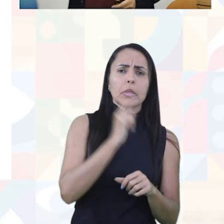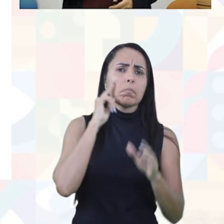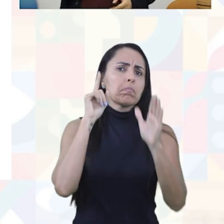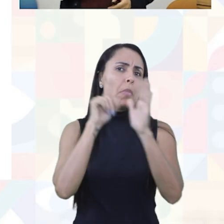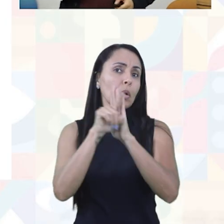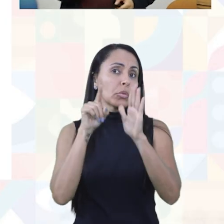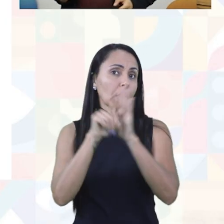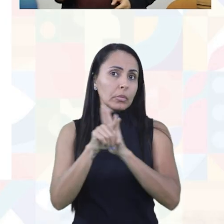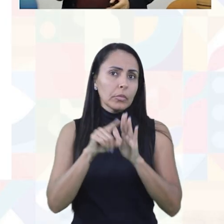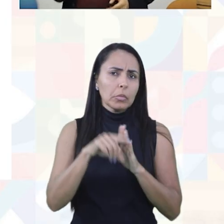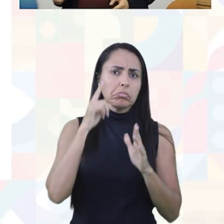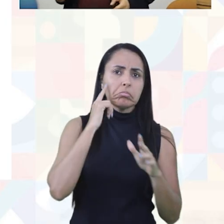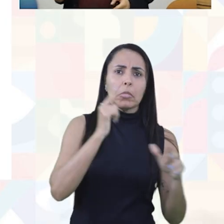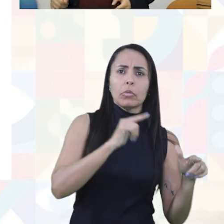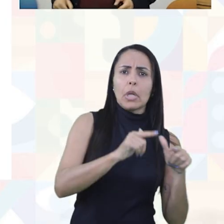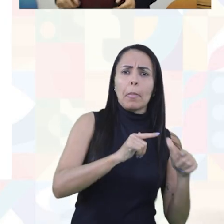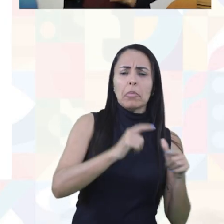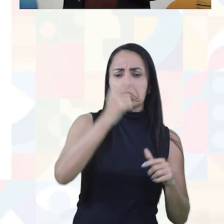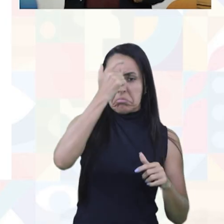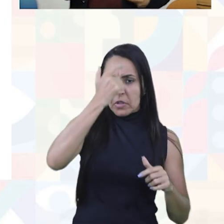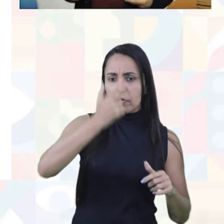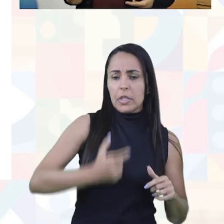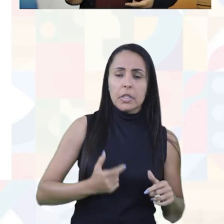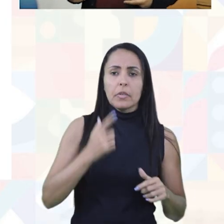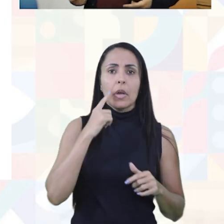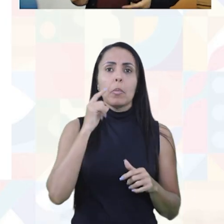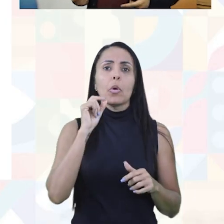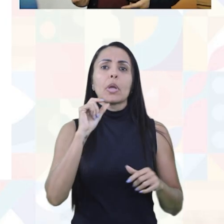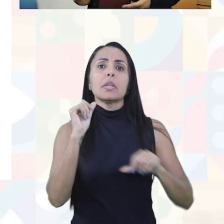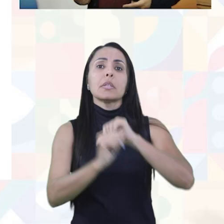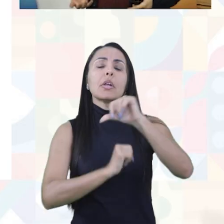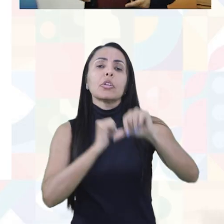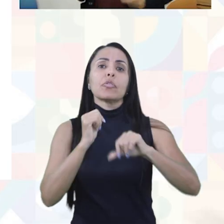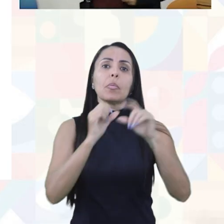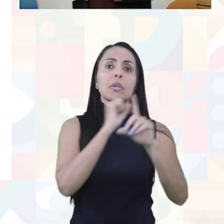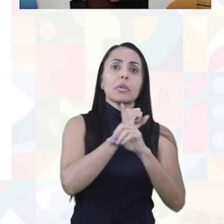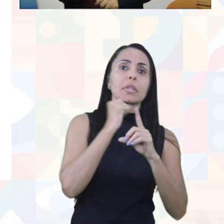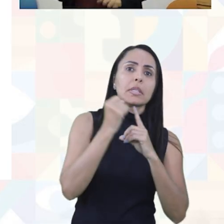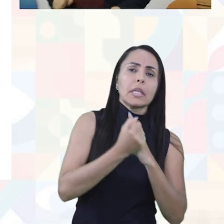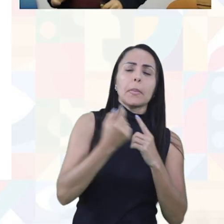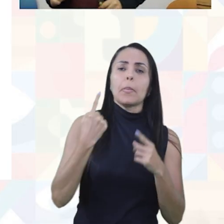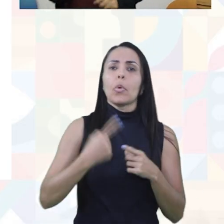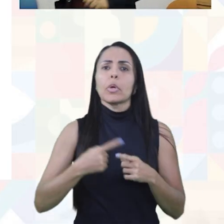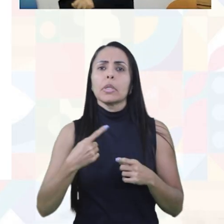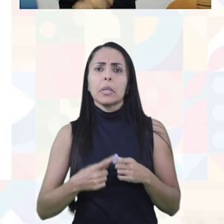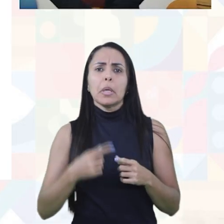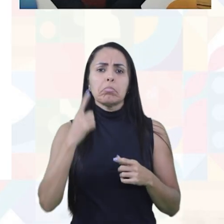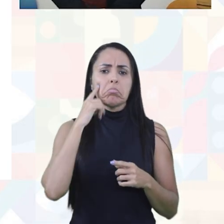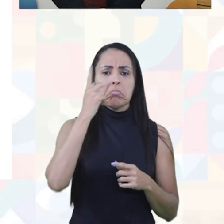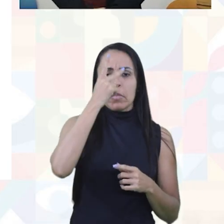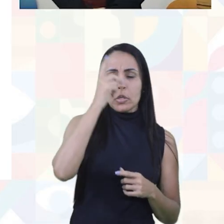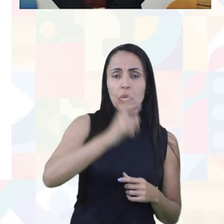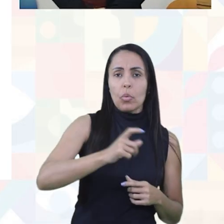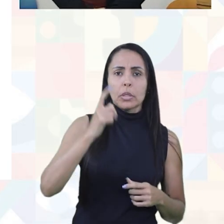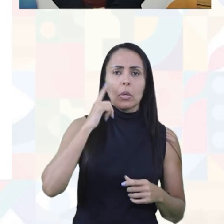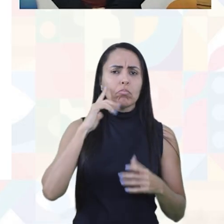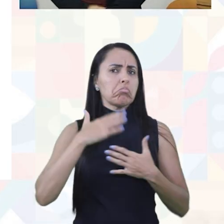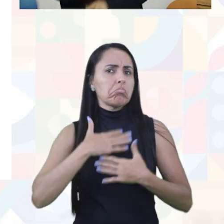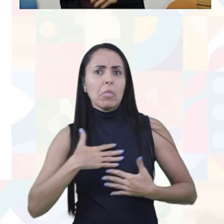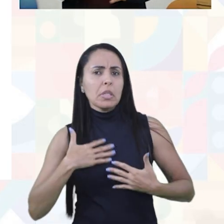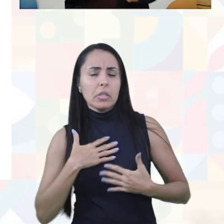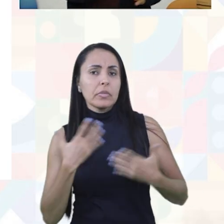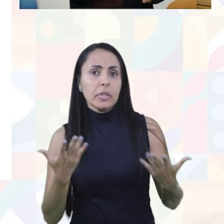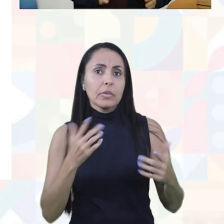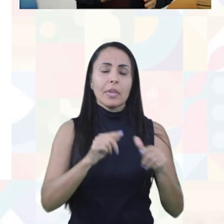se o trabalho dignifica o homem, por que ele transforma a sociedade? Por que é que tem tanta gente que não está satisfeito com o